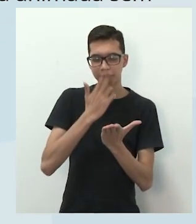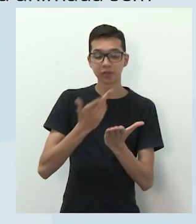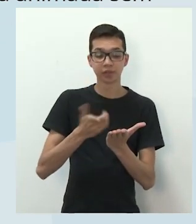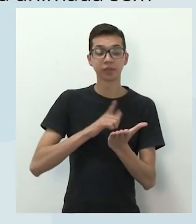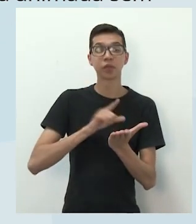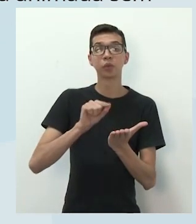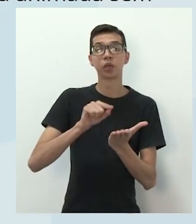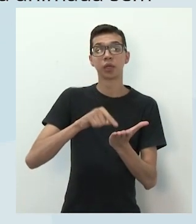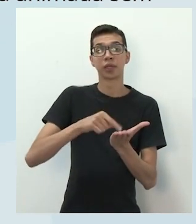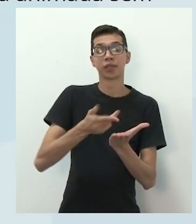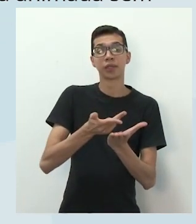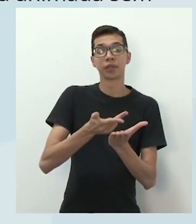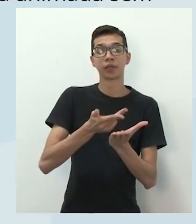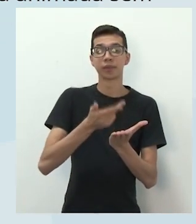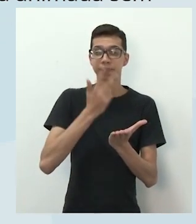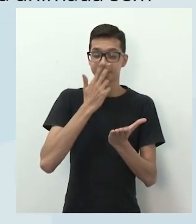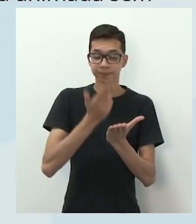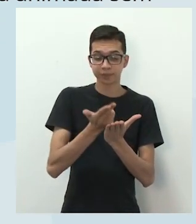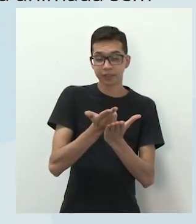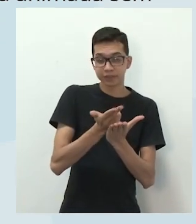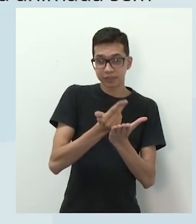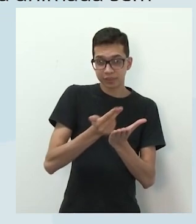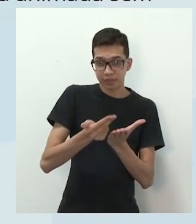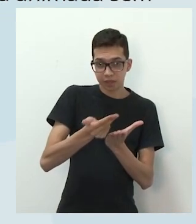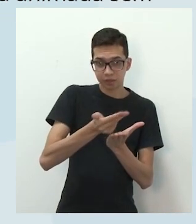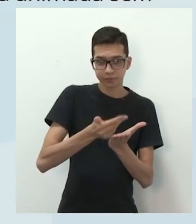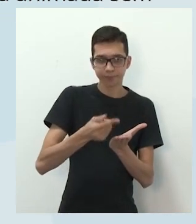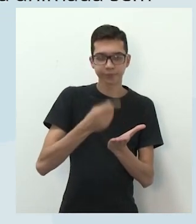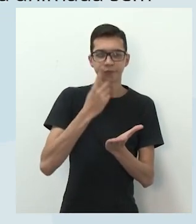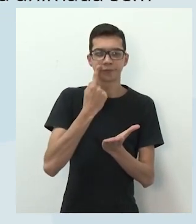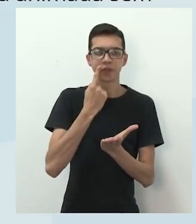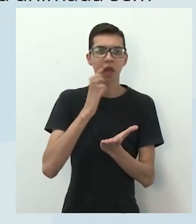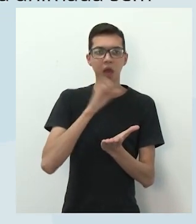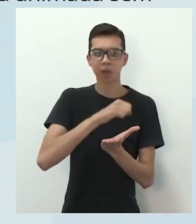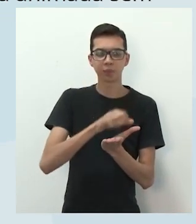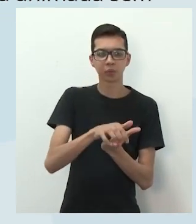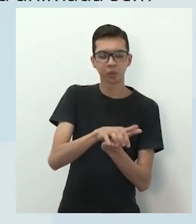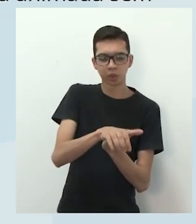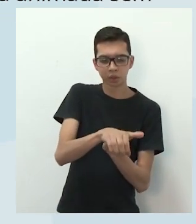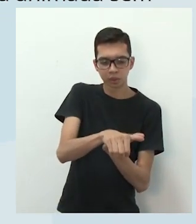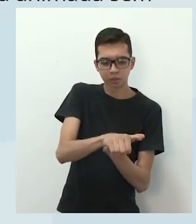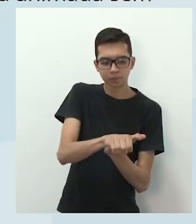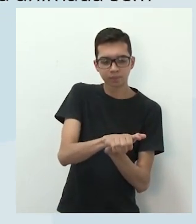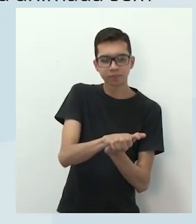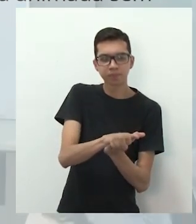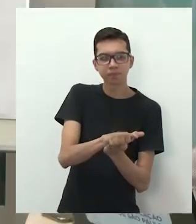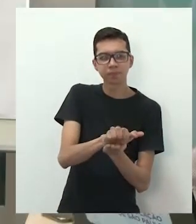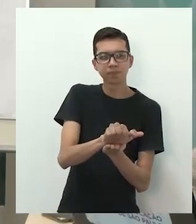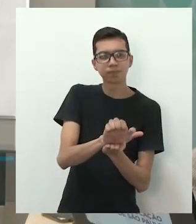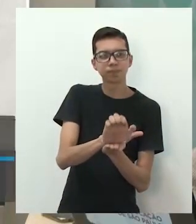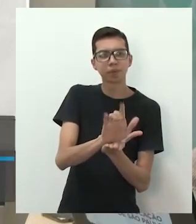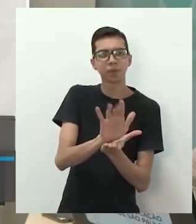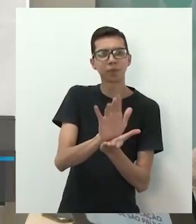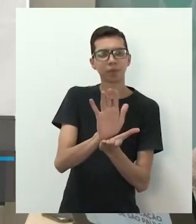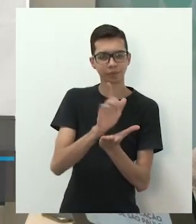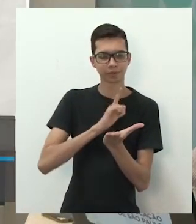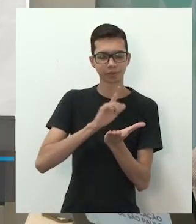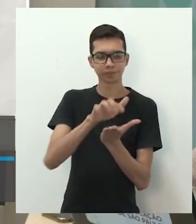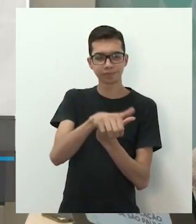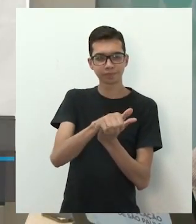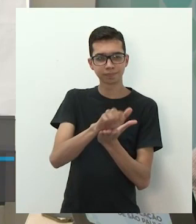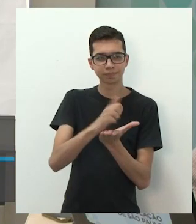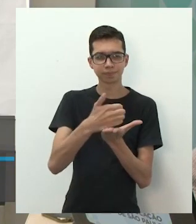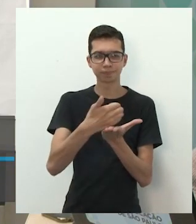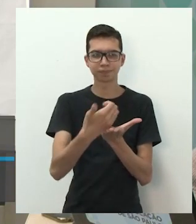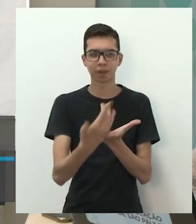na borda. Ao folheá-lo rapidamente, pode-se ver a sequência dessas imagens se transformarem em uma única em movimento. Então, gente,